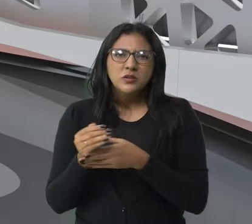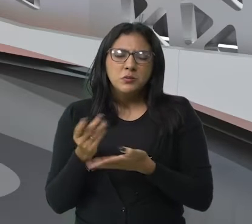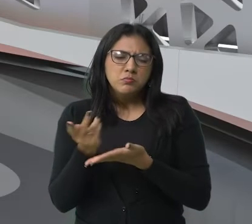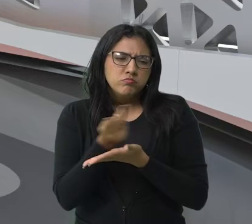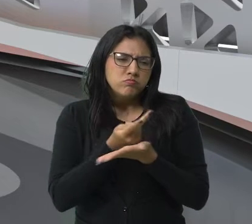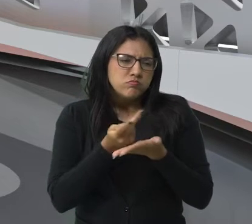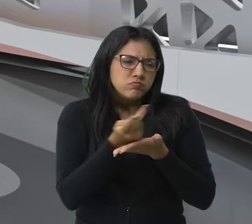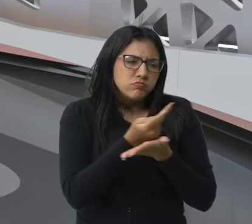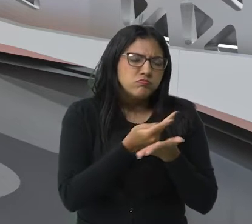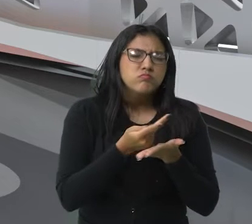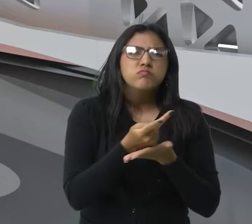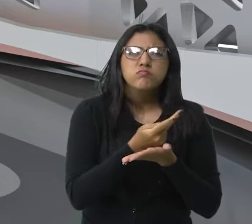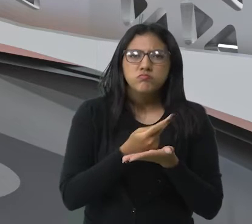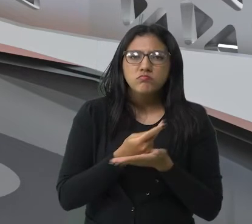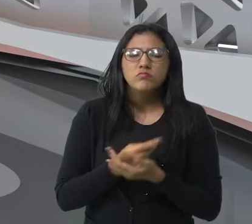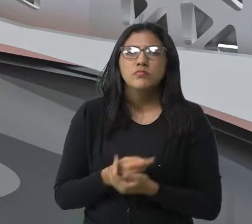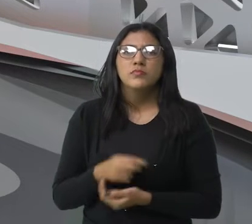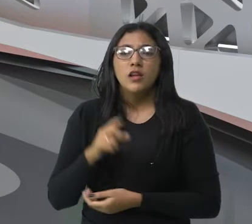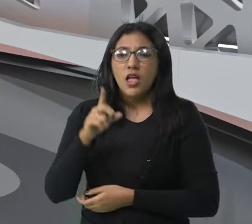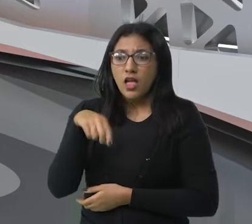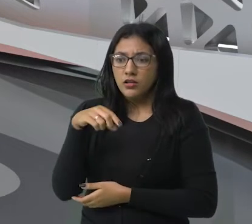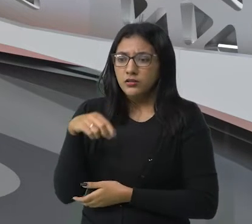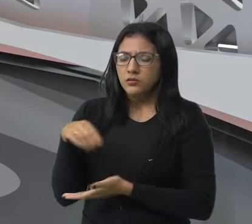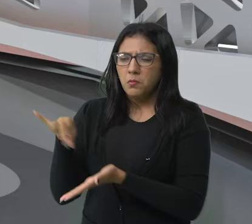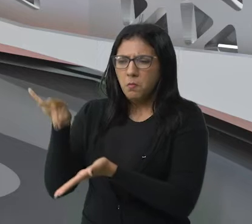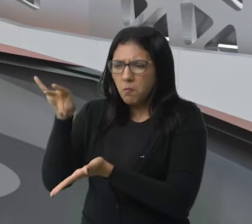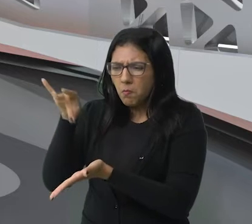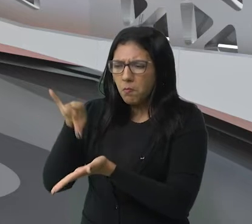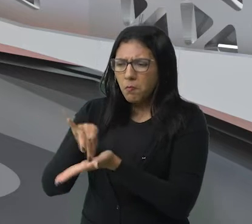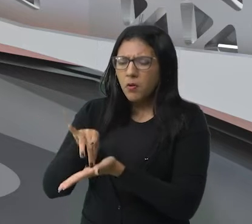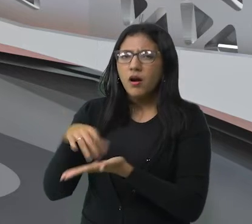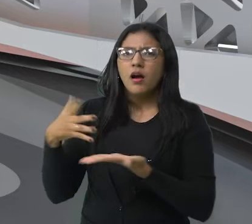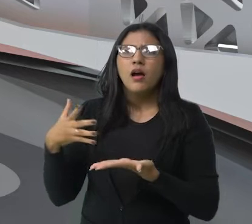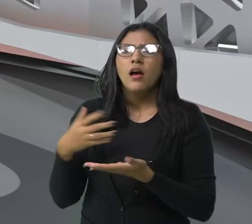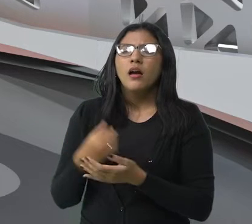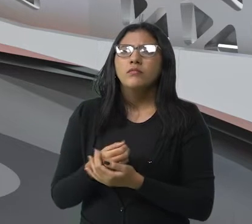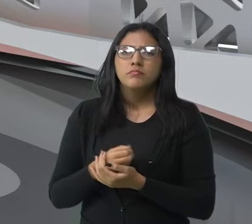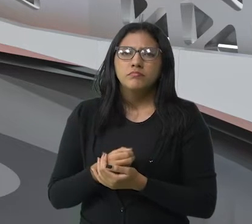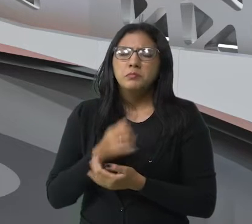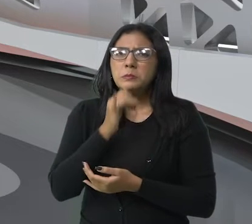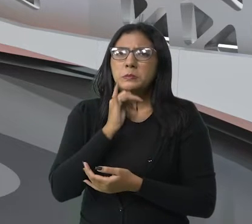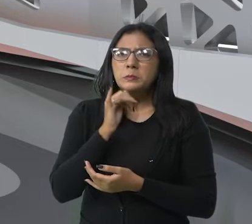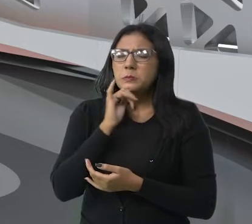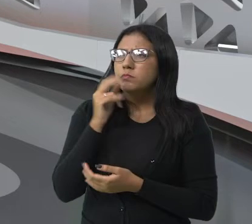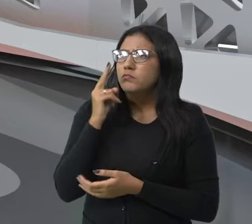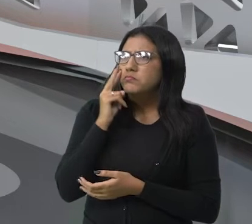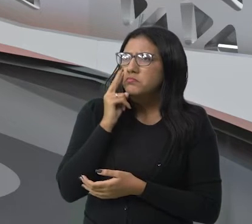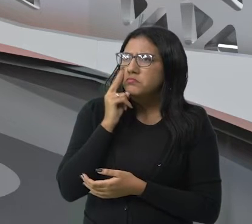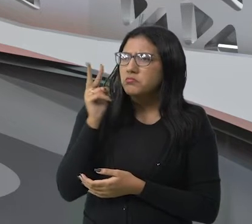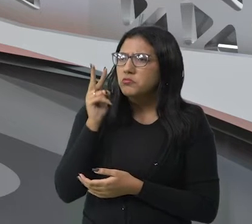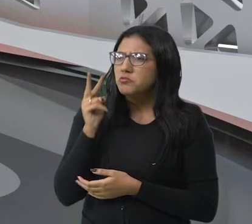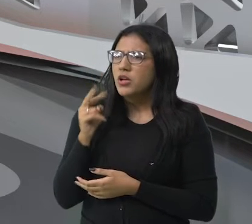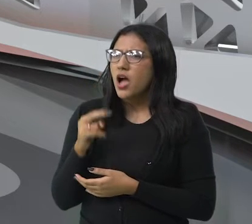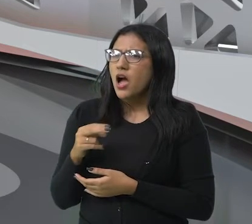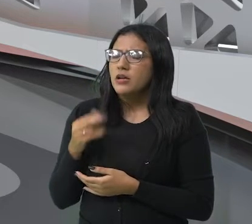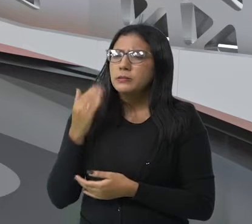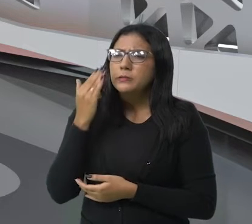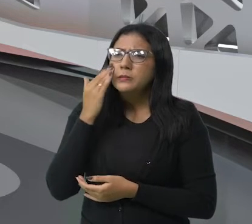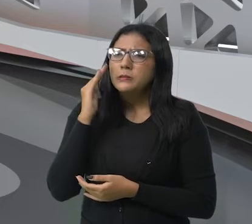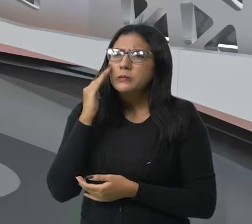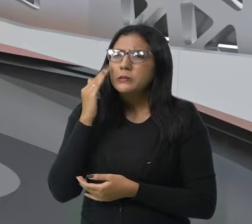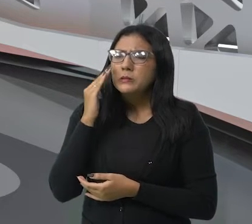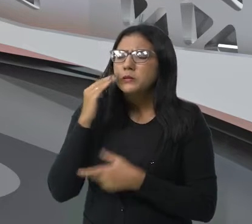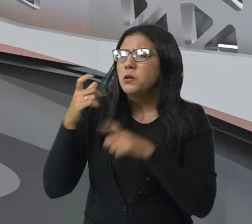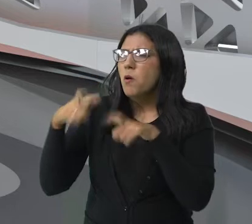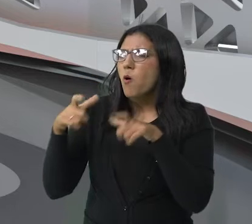tá? Então, as bandeiras, elas vão ajudar nas o quê? Nas incursões dos bandeirantes para o interior do